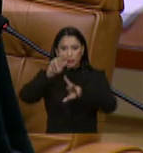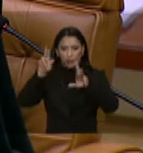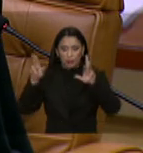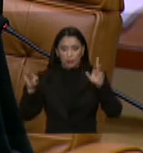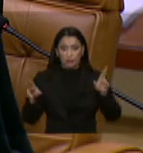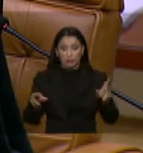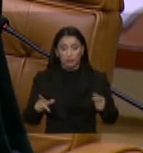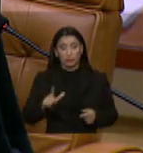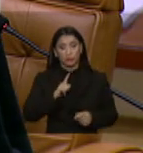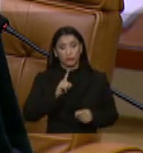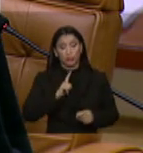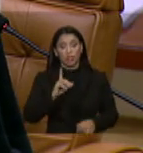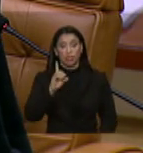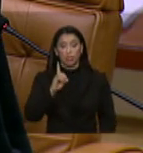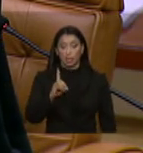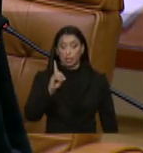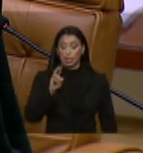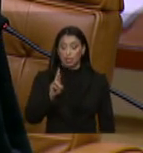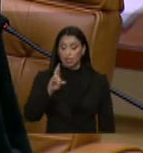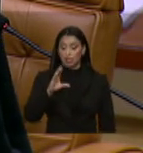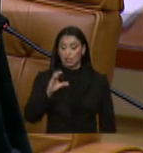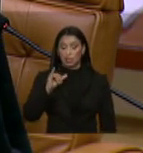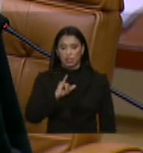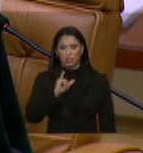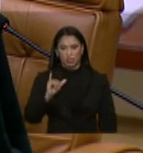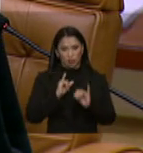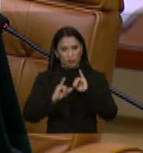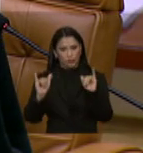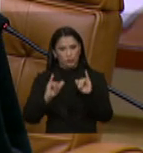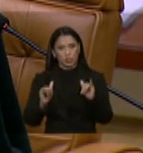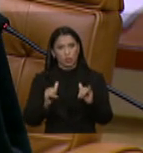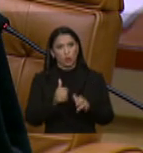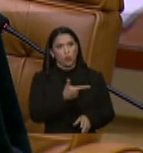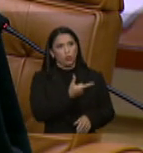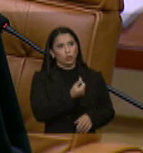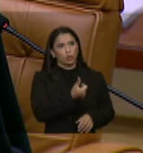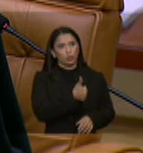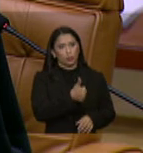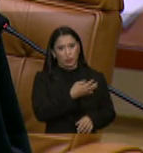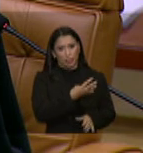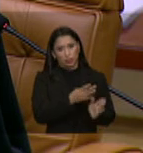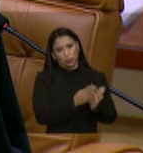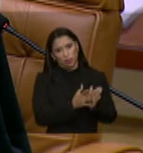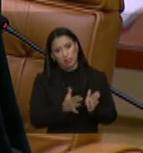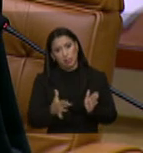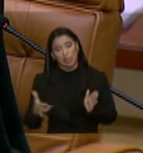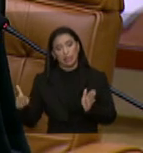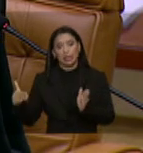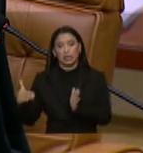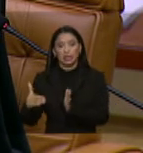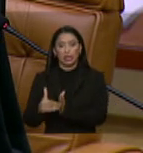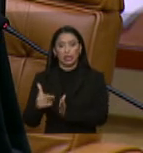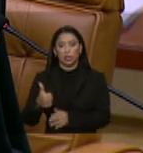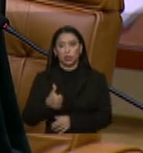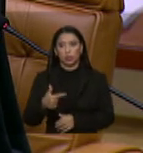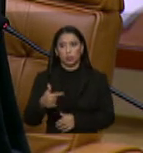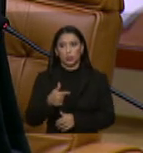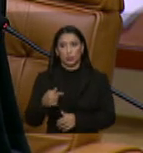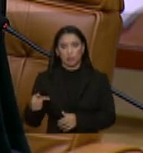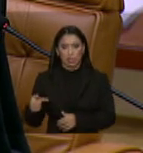aqui do próprio drci entre os anos de 2000 e 14 e 2017 inclusive